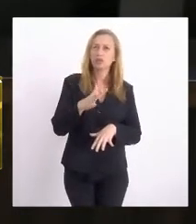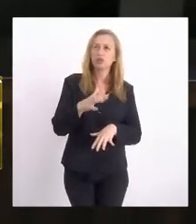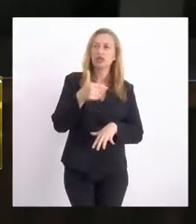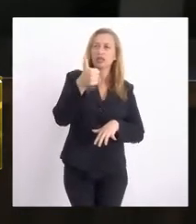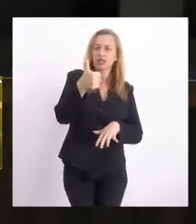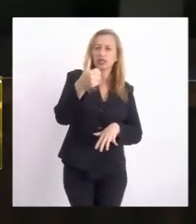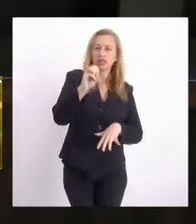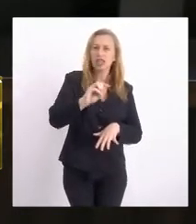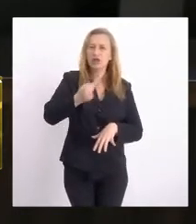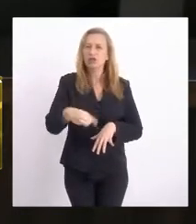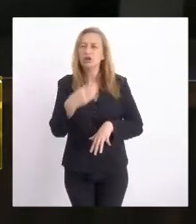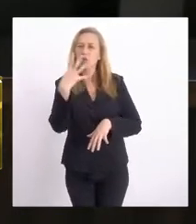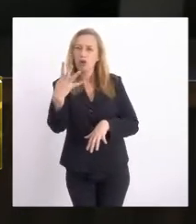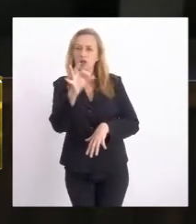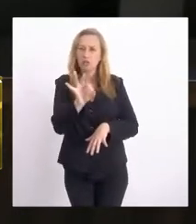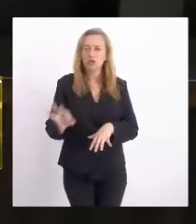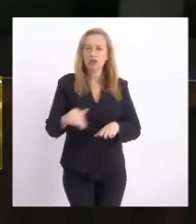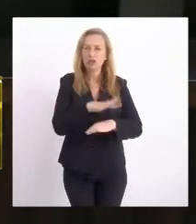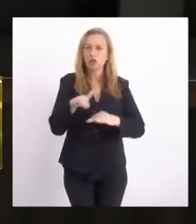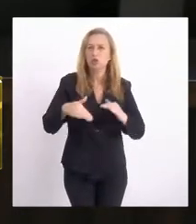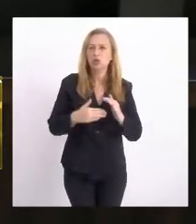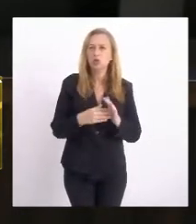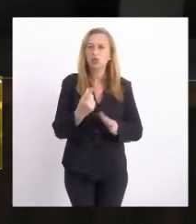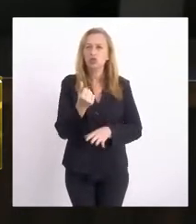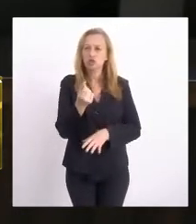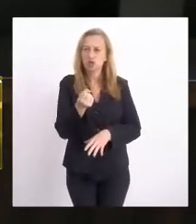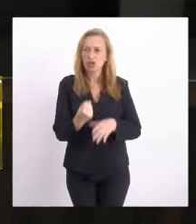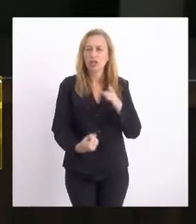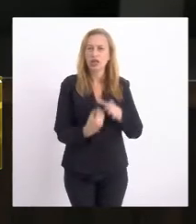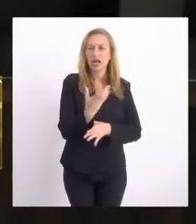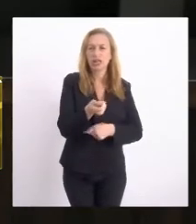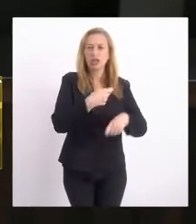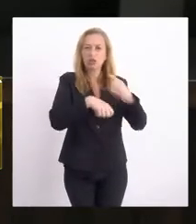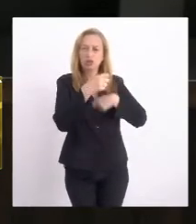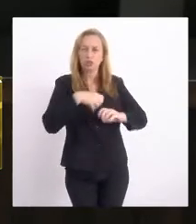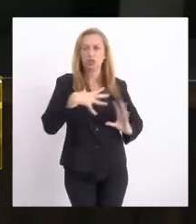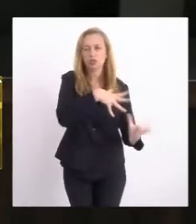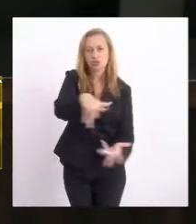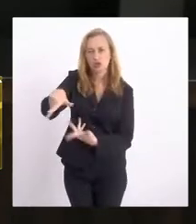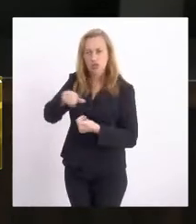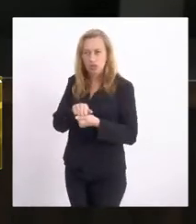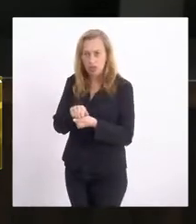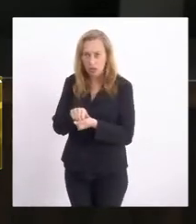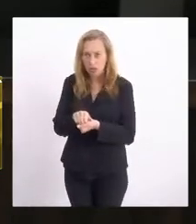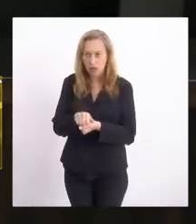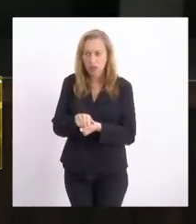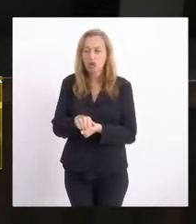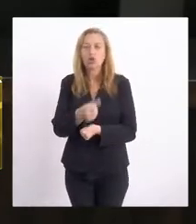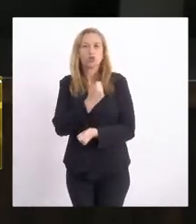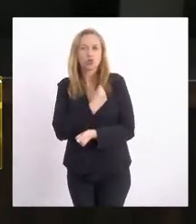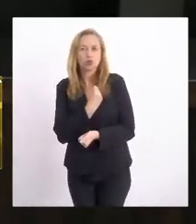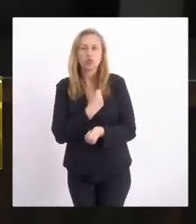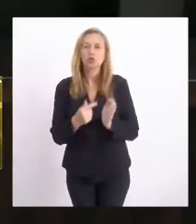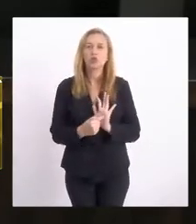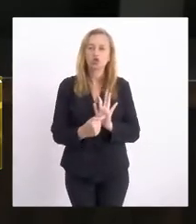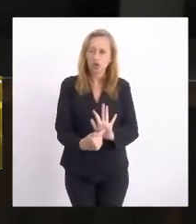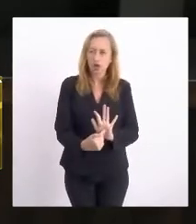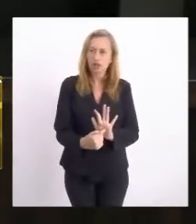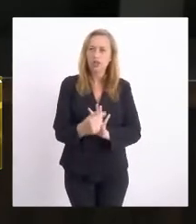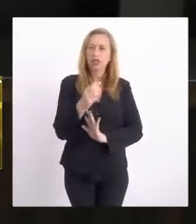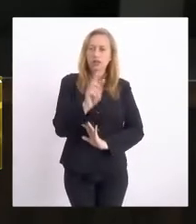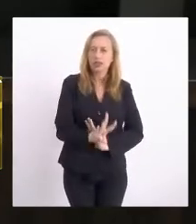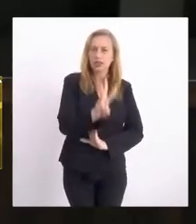10,4 por cento de toda a riqueza gerada na economia mundial conforme dados do